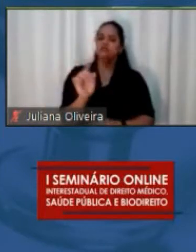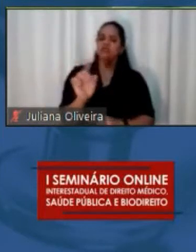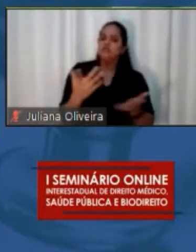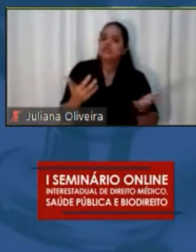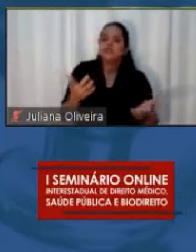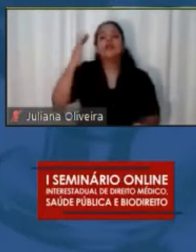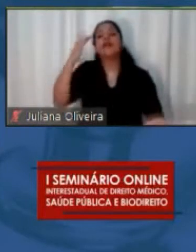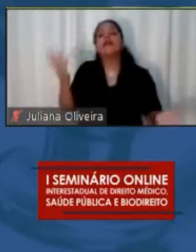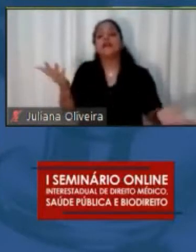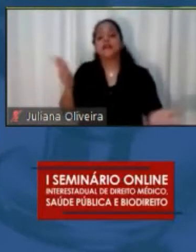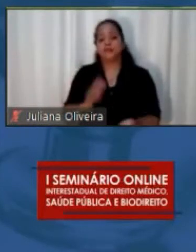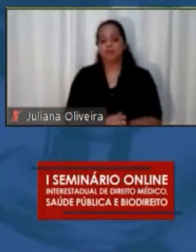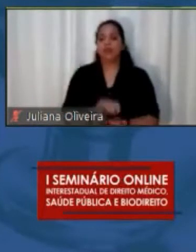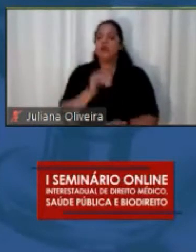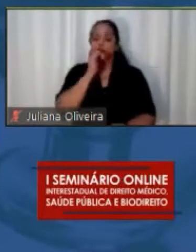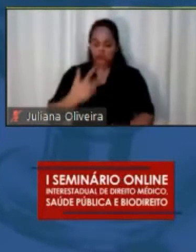cardíaca,